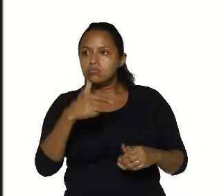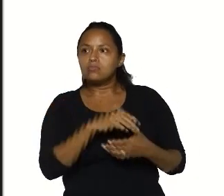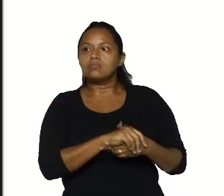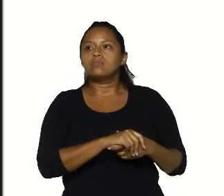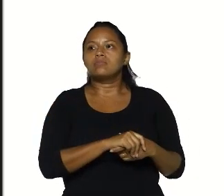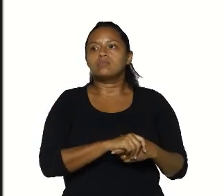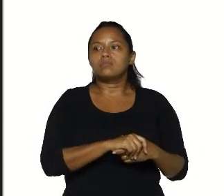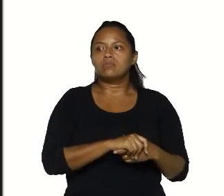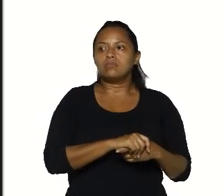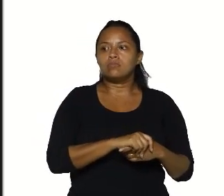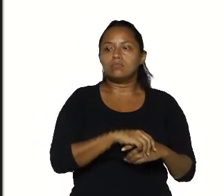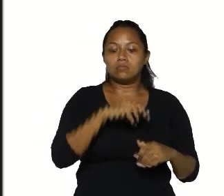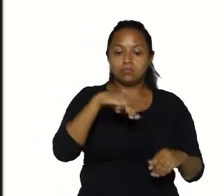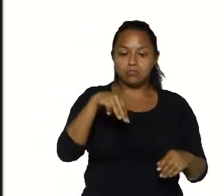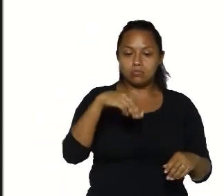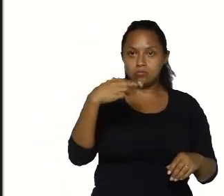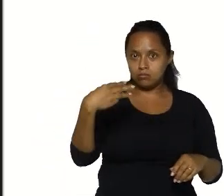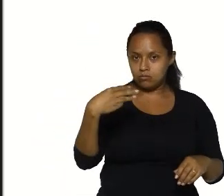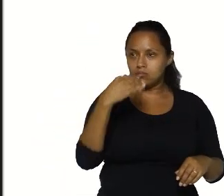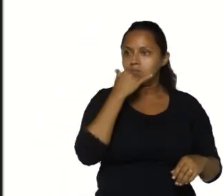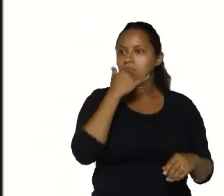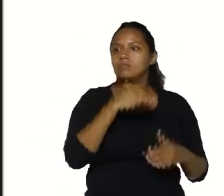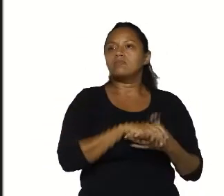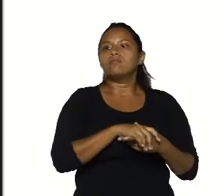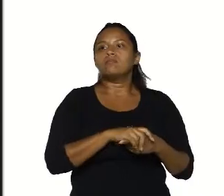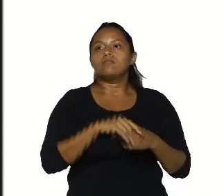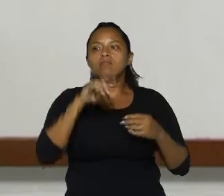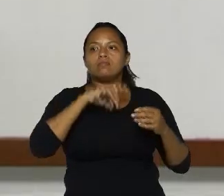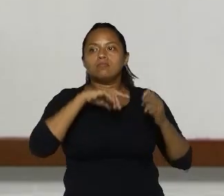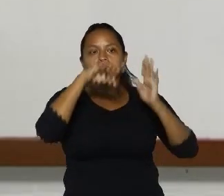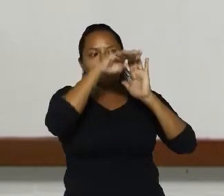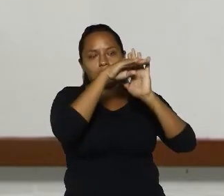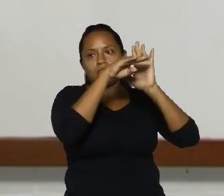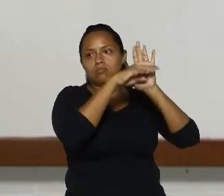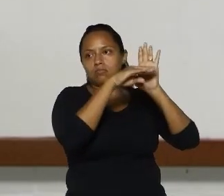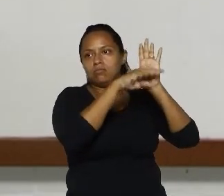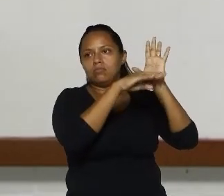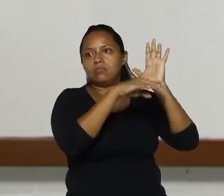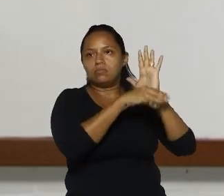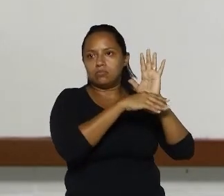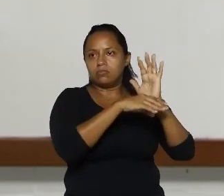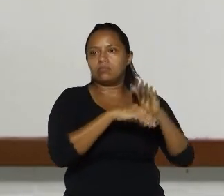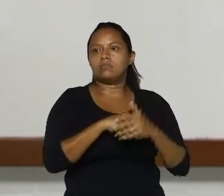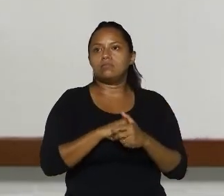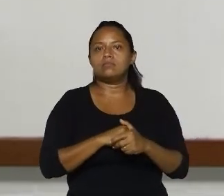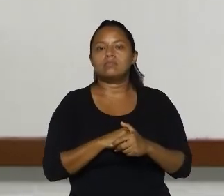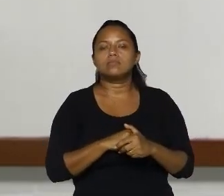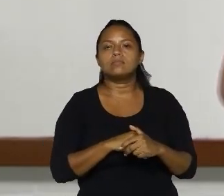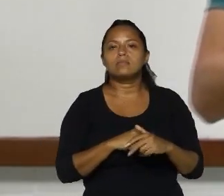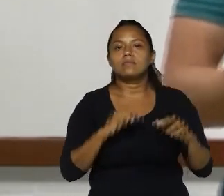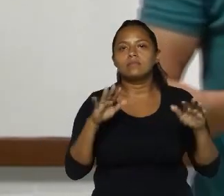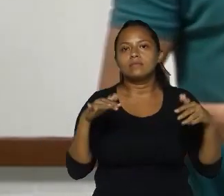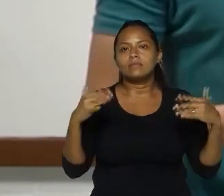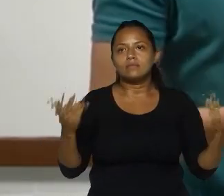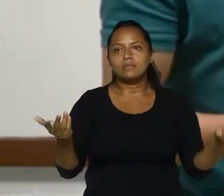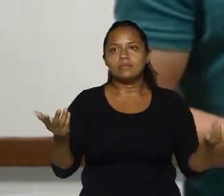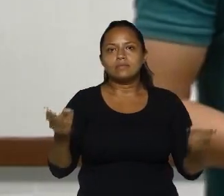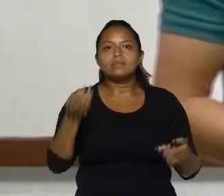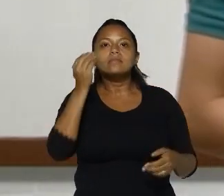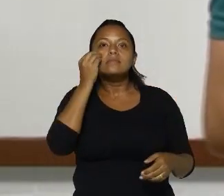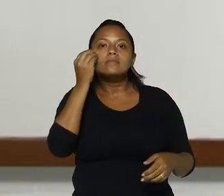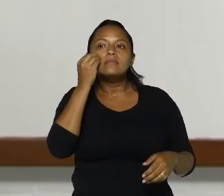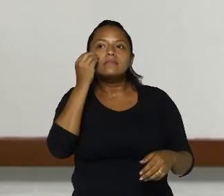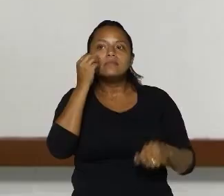lá estão os resultados das plaquetas de Camila, Paula, Flávia e Cecília. Então nós vamos tentar